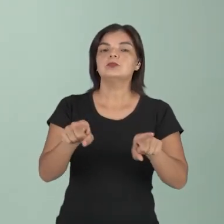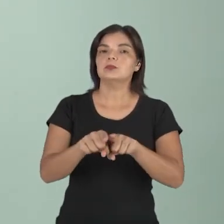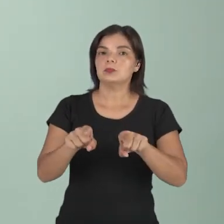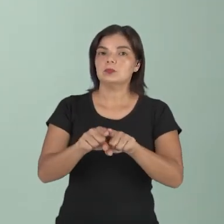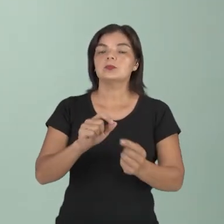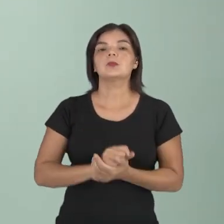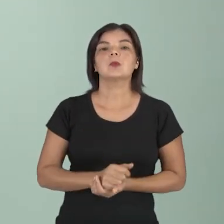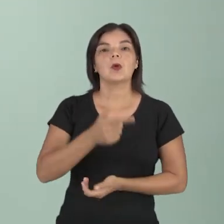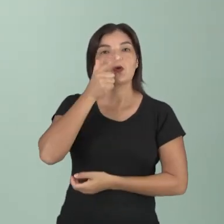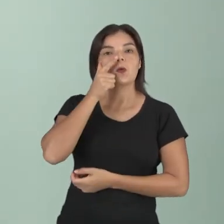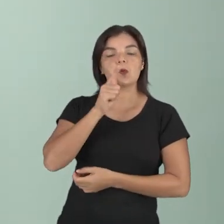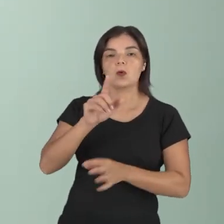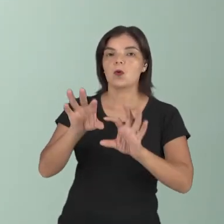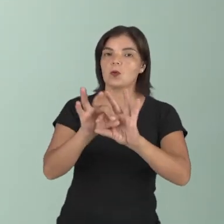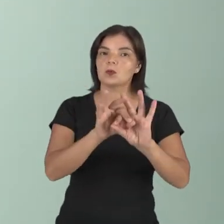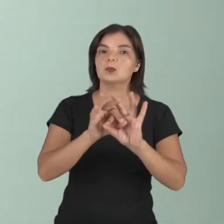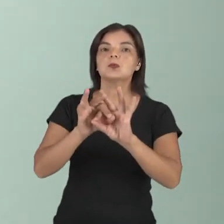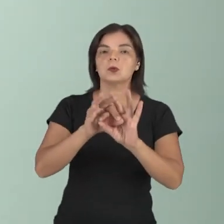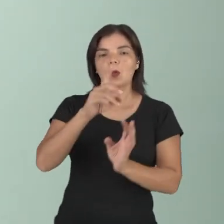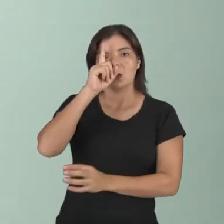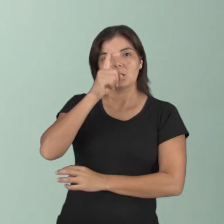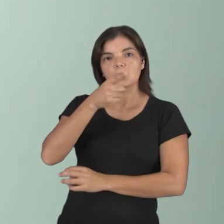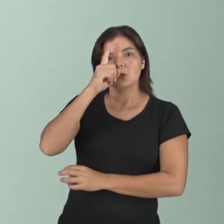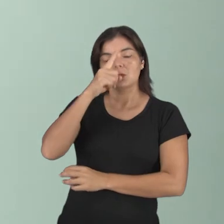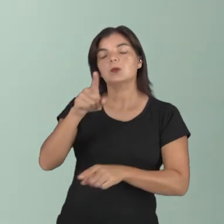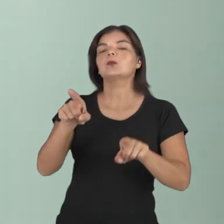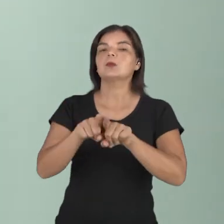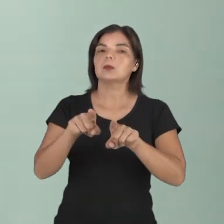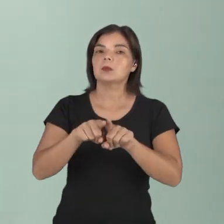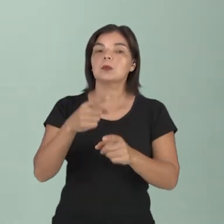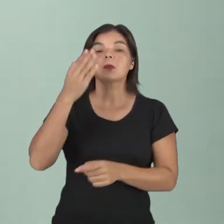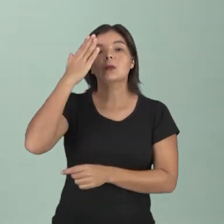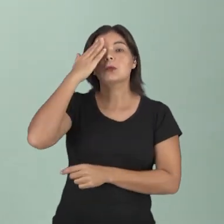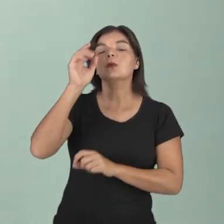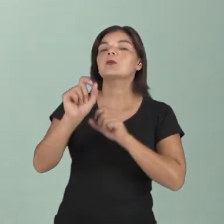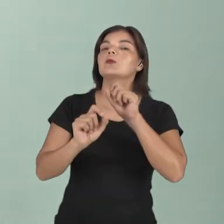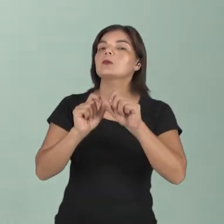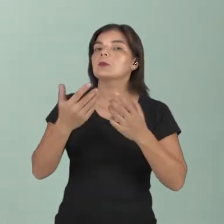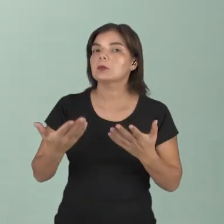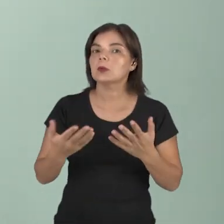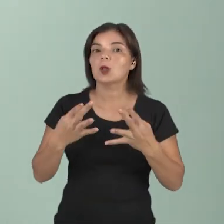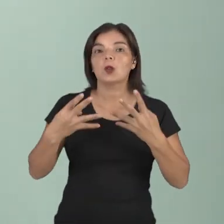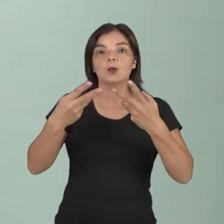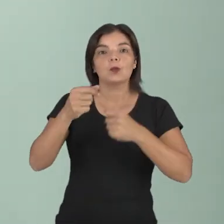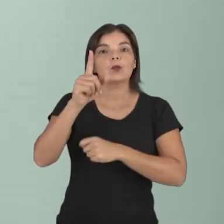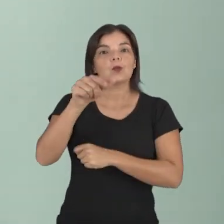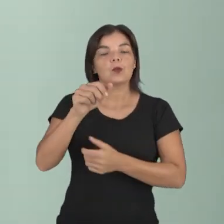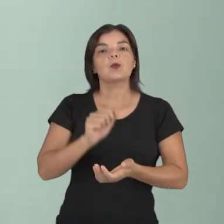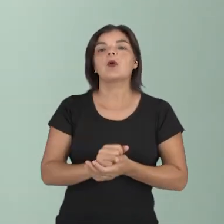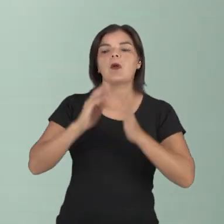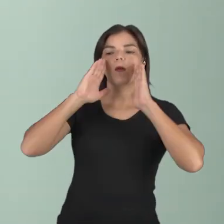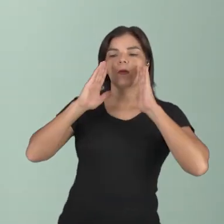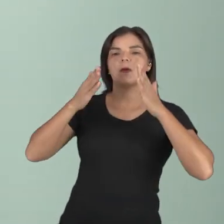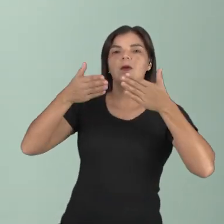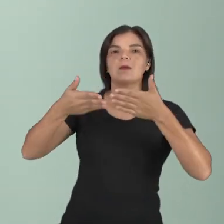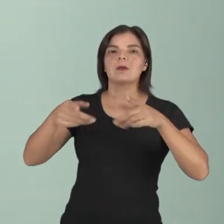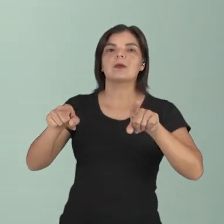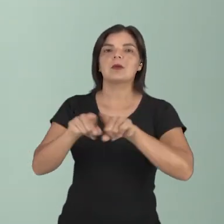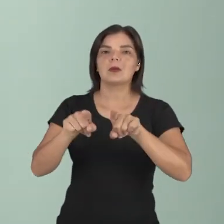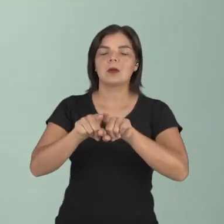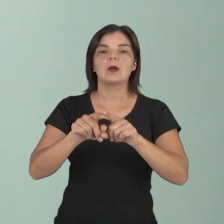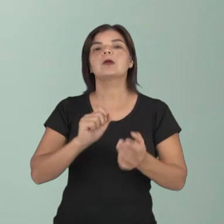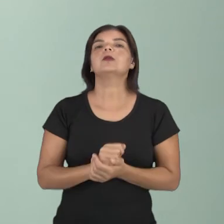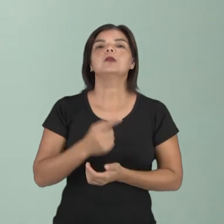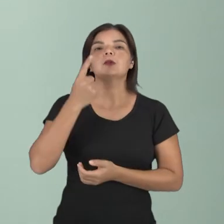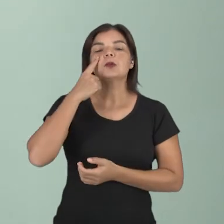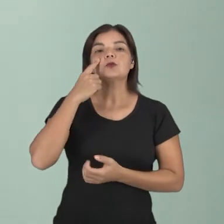que isso concilia com a discussão de dominação, nós temos que entender que tudo isso está vinculado à